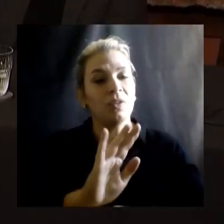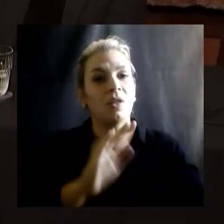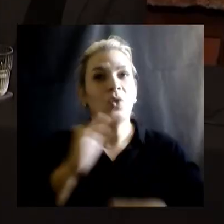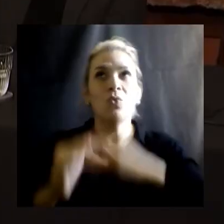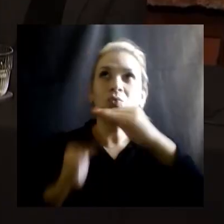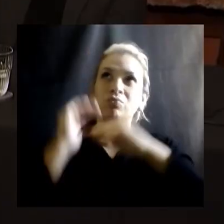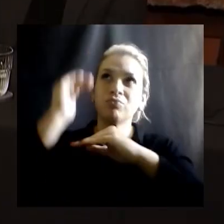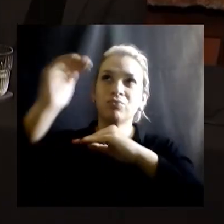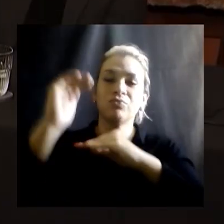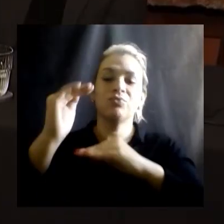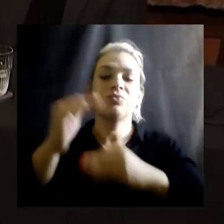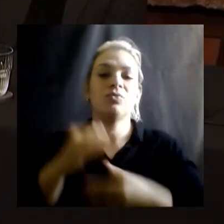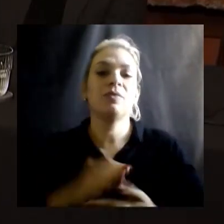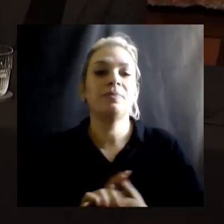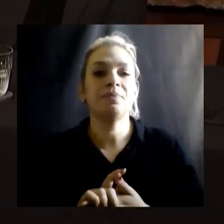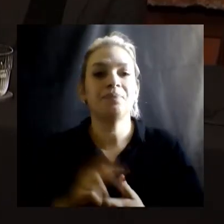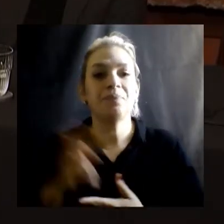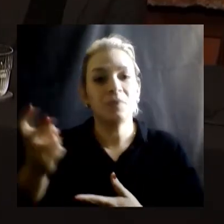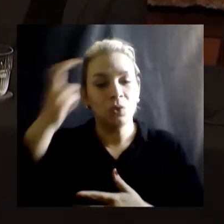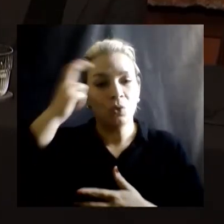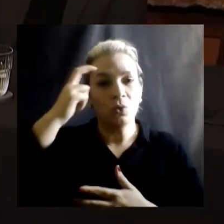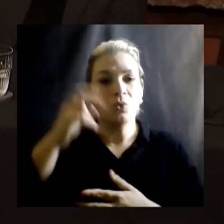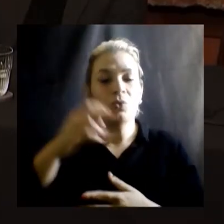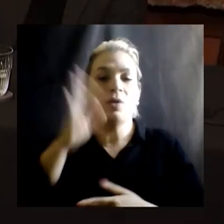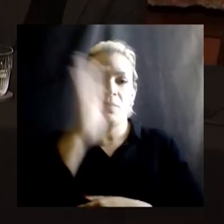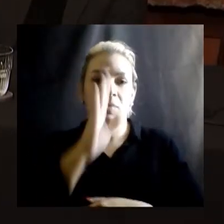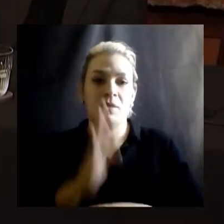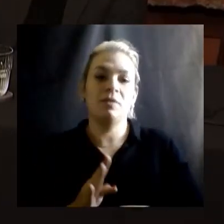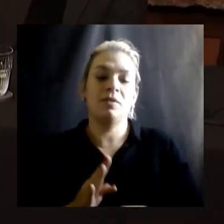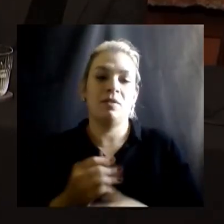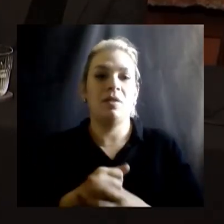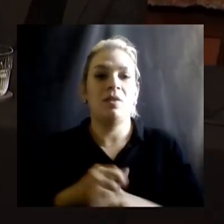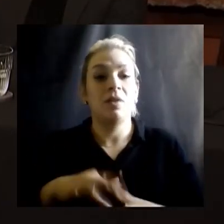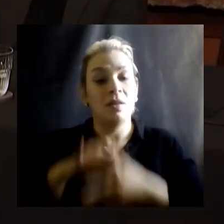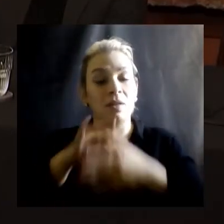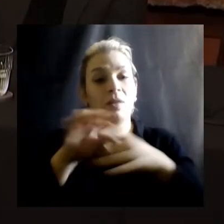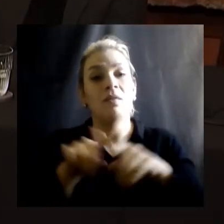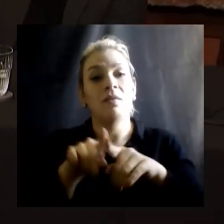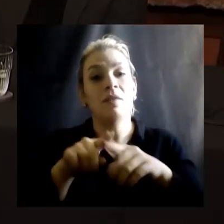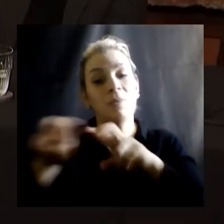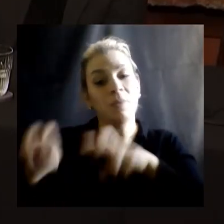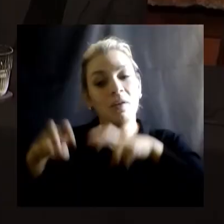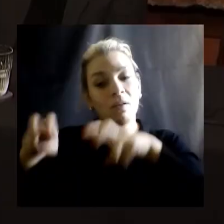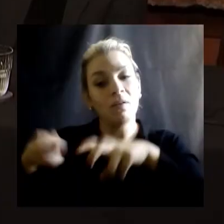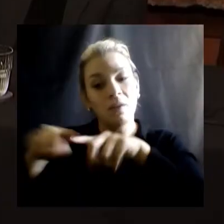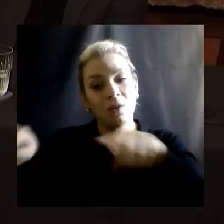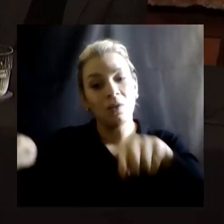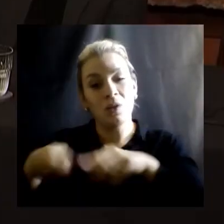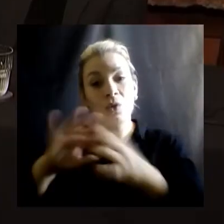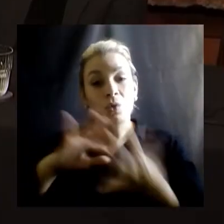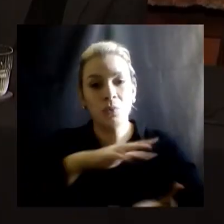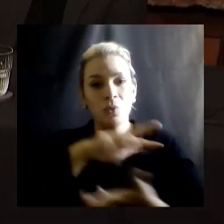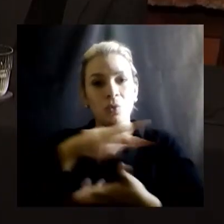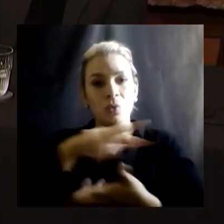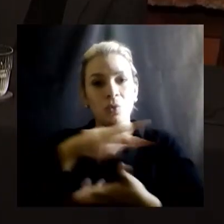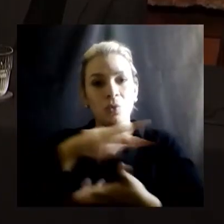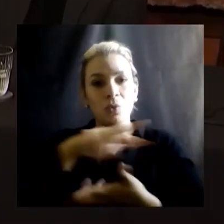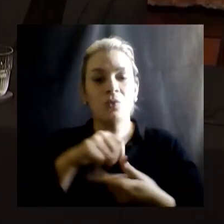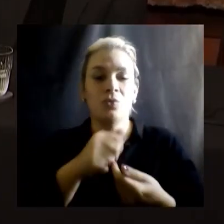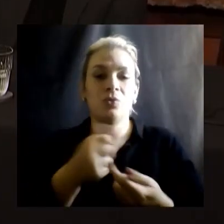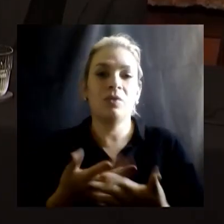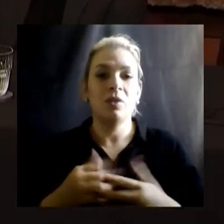de liderança que o Brasil ocupa na produção agrícola mundial. Defender o IAC é defender a ciência, a inovação